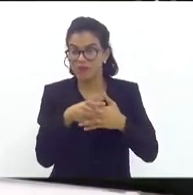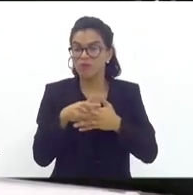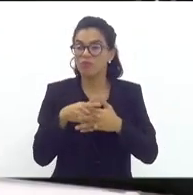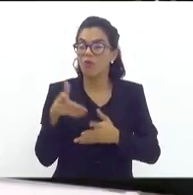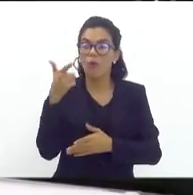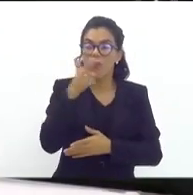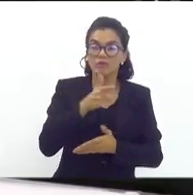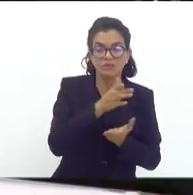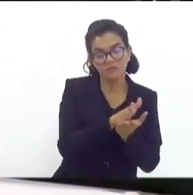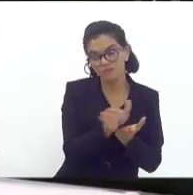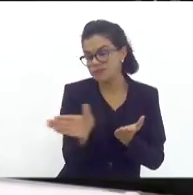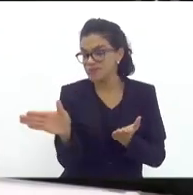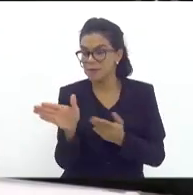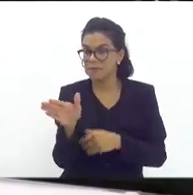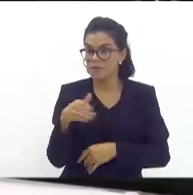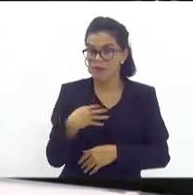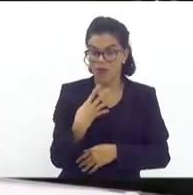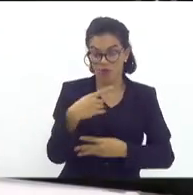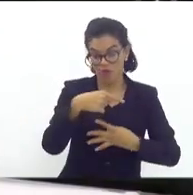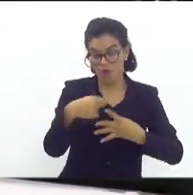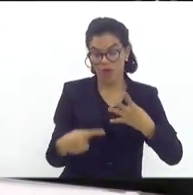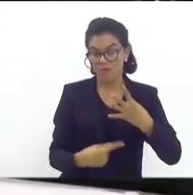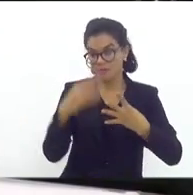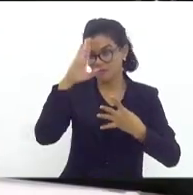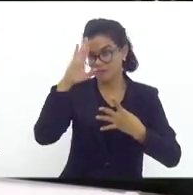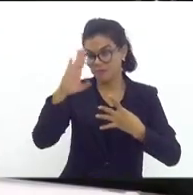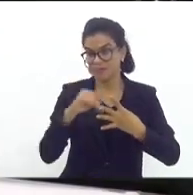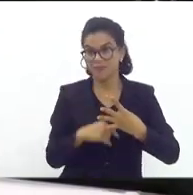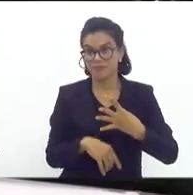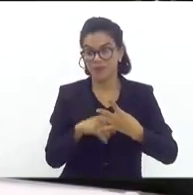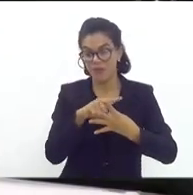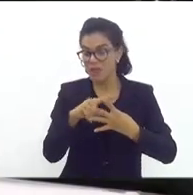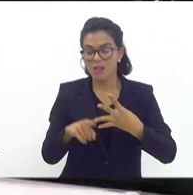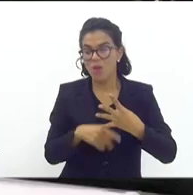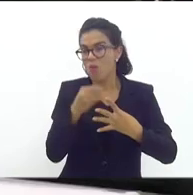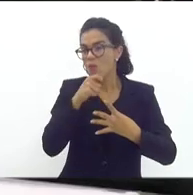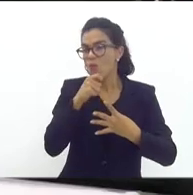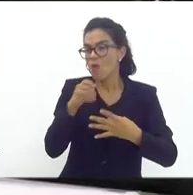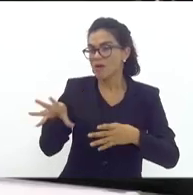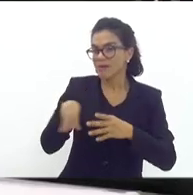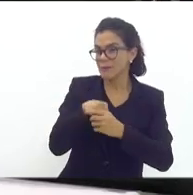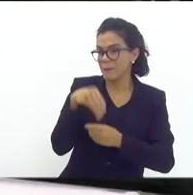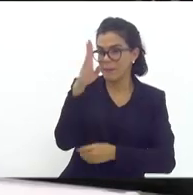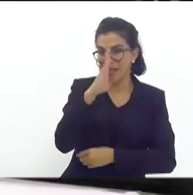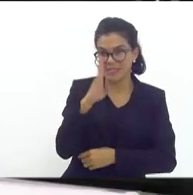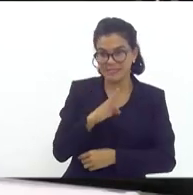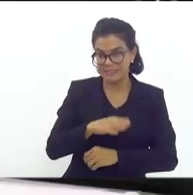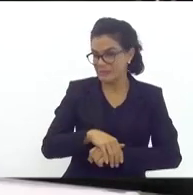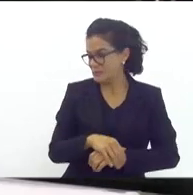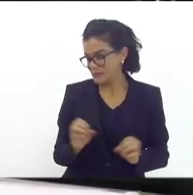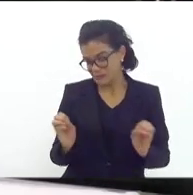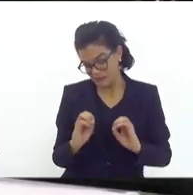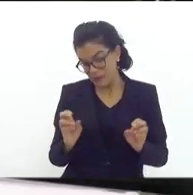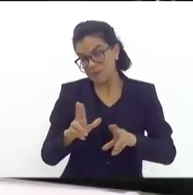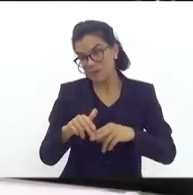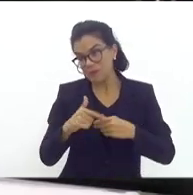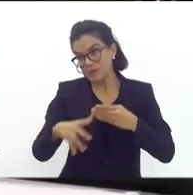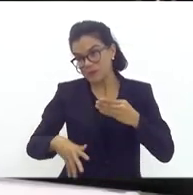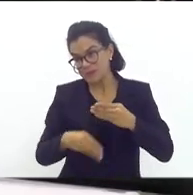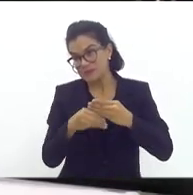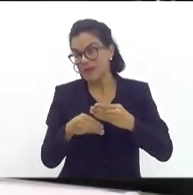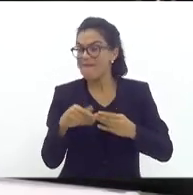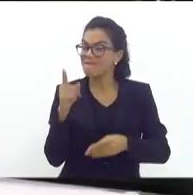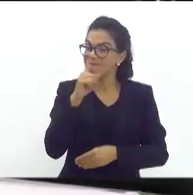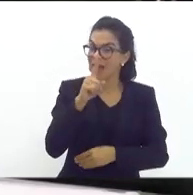desejado são quatro mecanismos principais e nenhum deles está presente no nosso arranjo institucional aqui por isso que eu tô falando que o nosso arranjo é